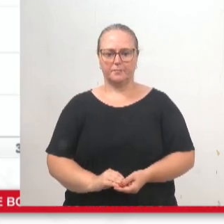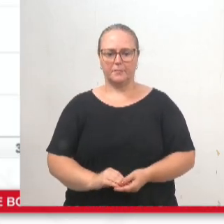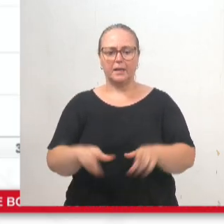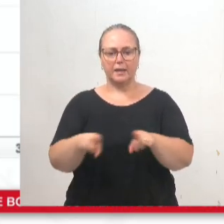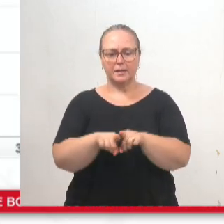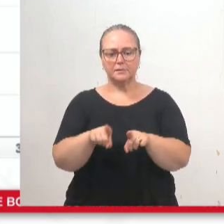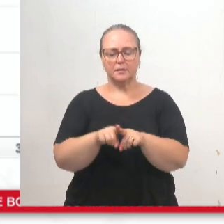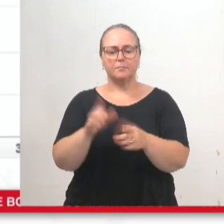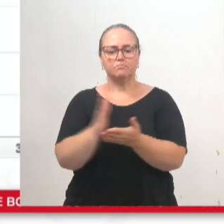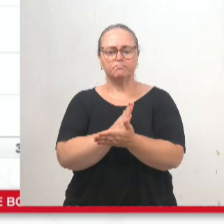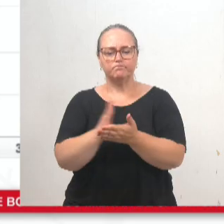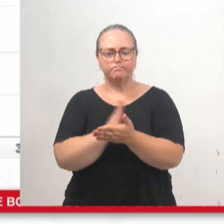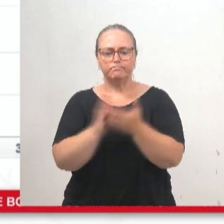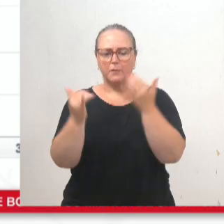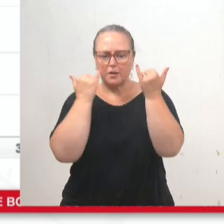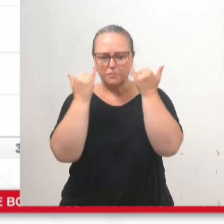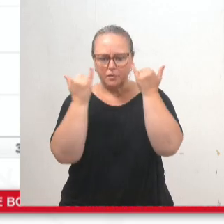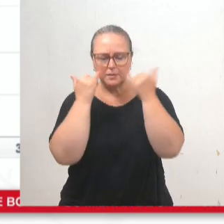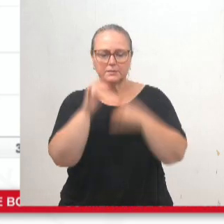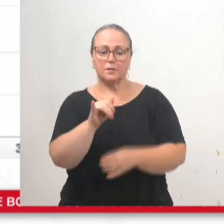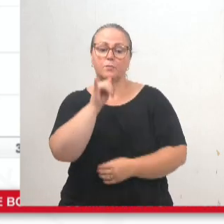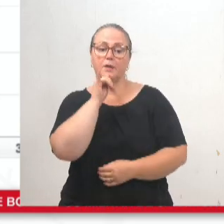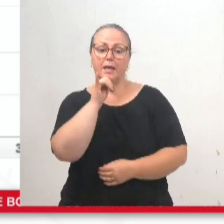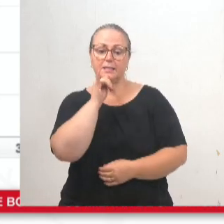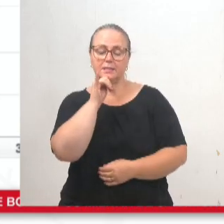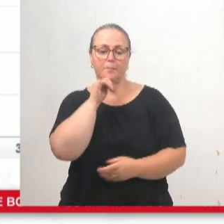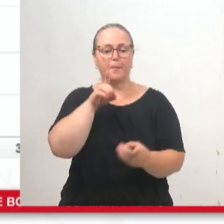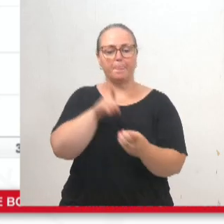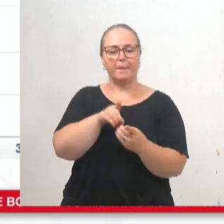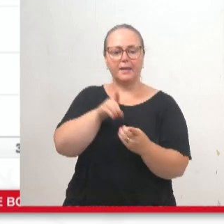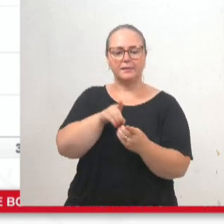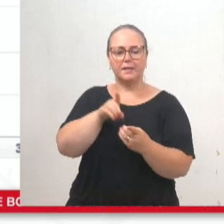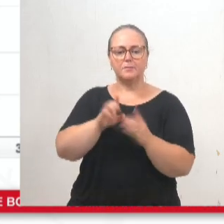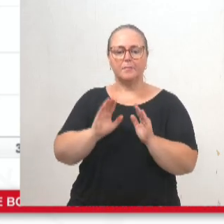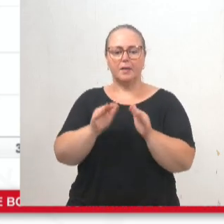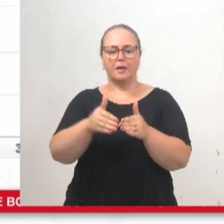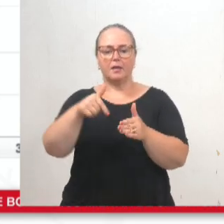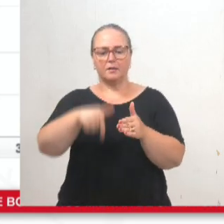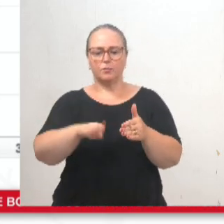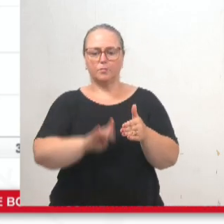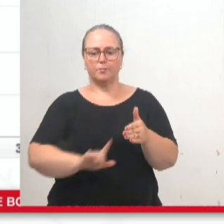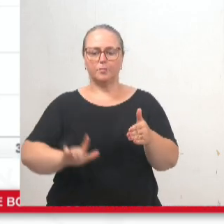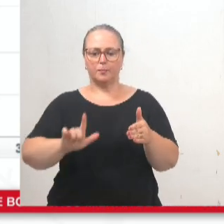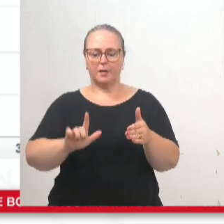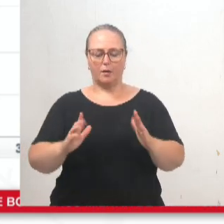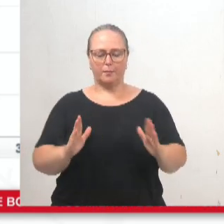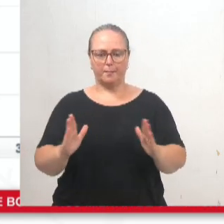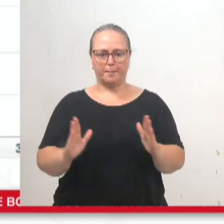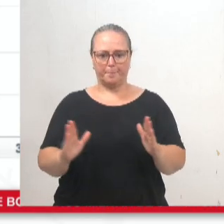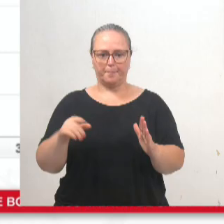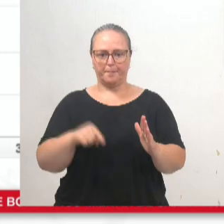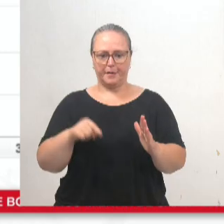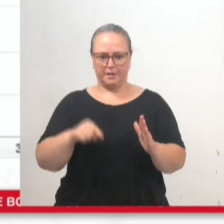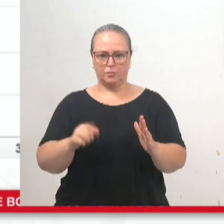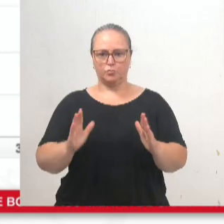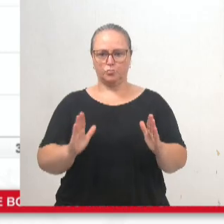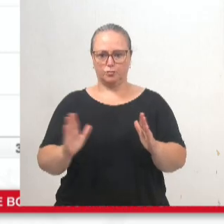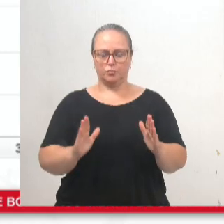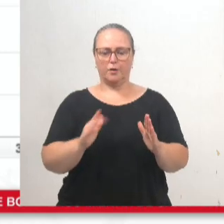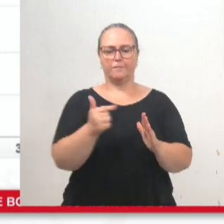algumas informações em relação ao número de atendimentos na cidade, especificamente de Blumenau. Nesse mesmo período de maio a dezembro de